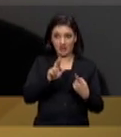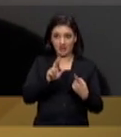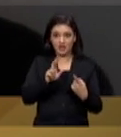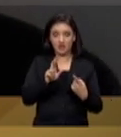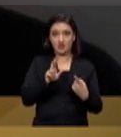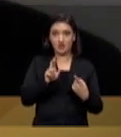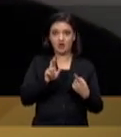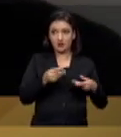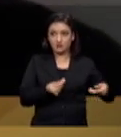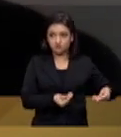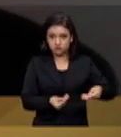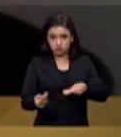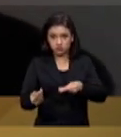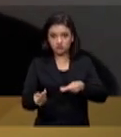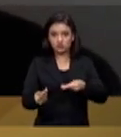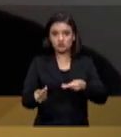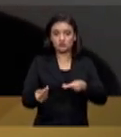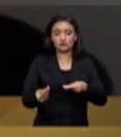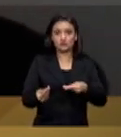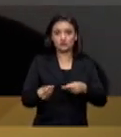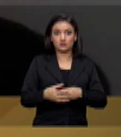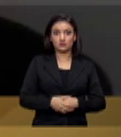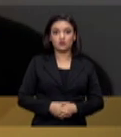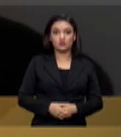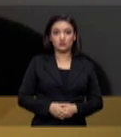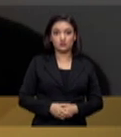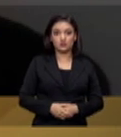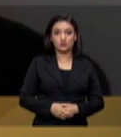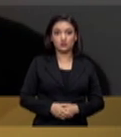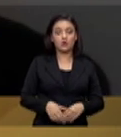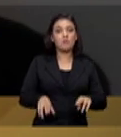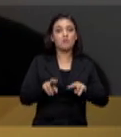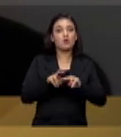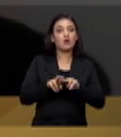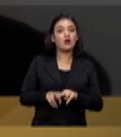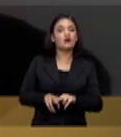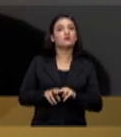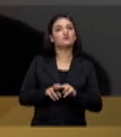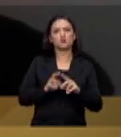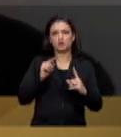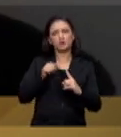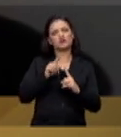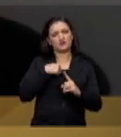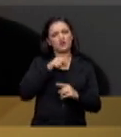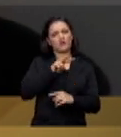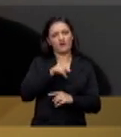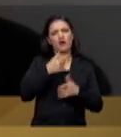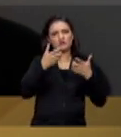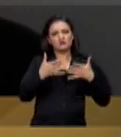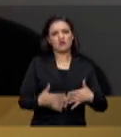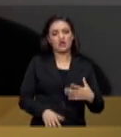República, em face das razões que vou assumariar, um segundo agravo